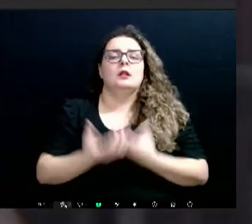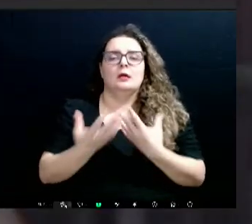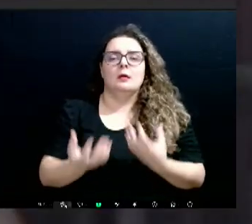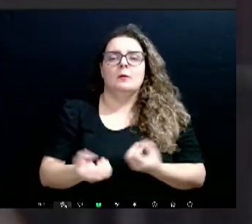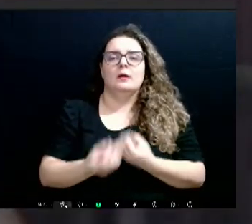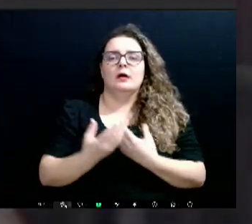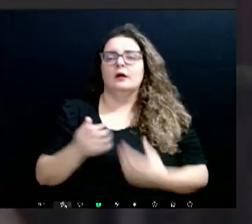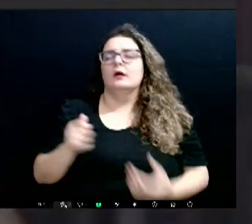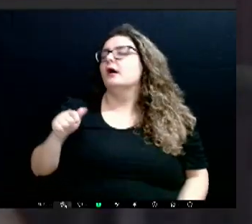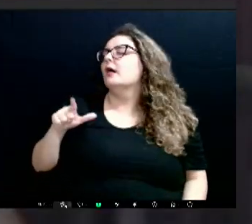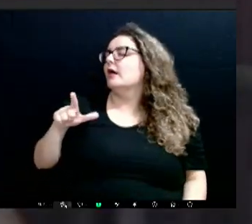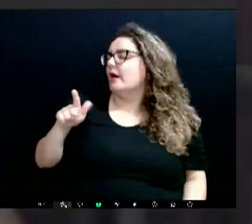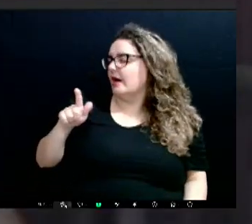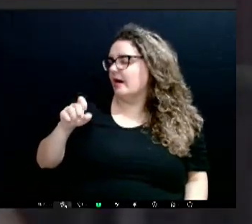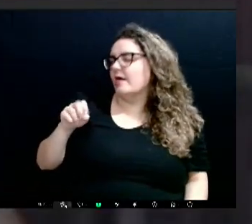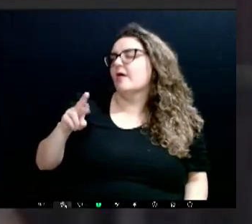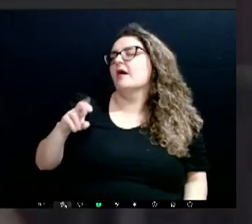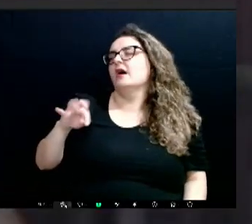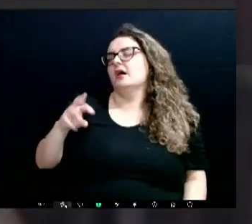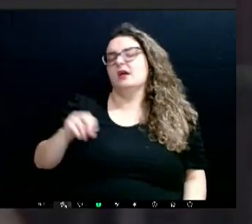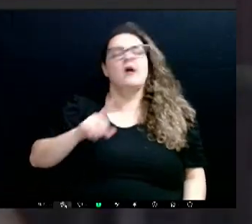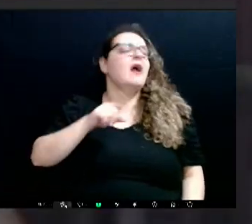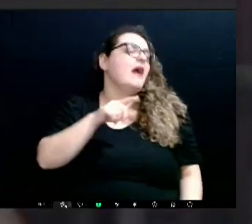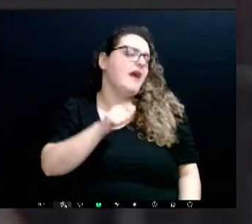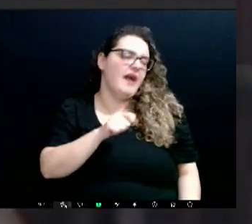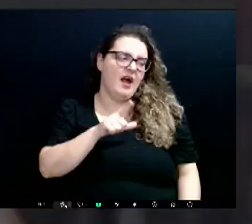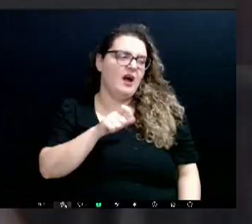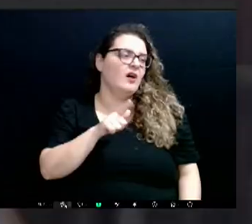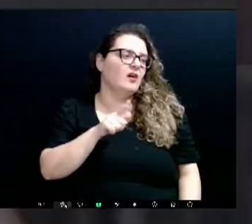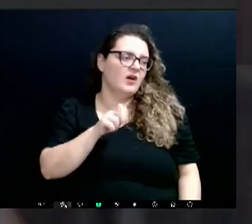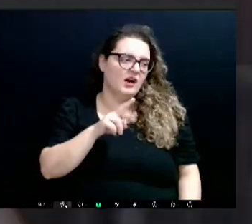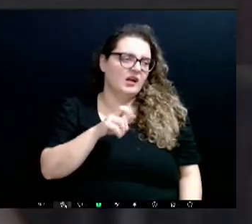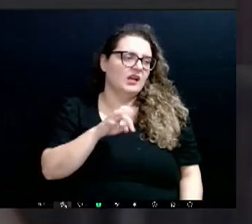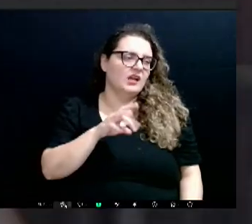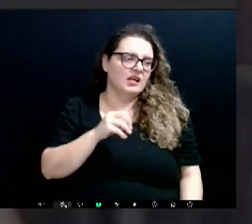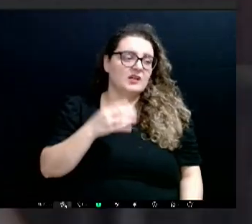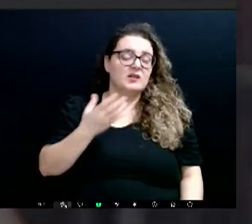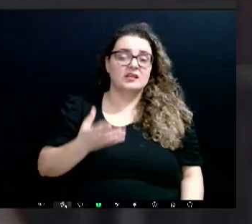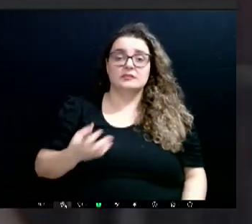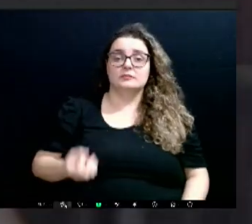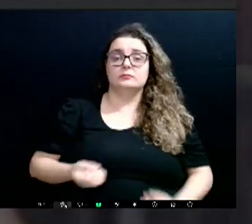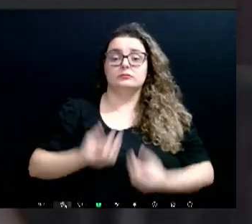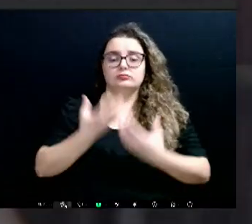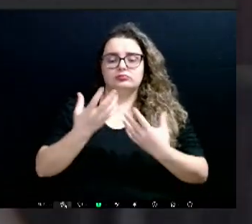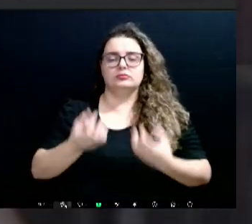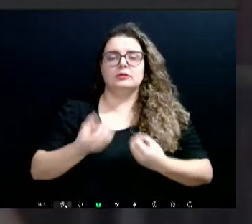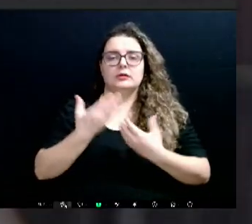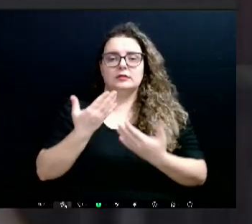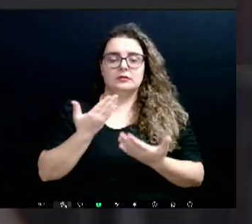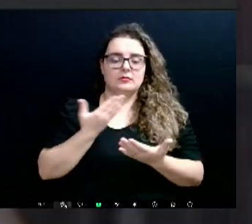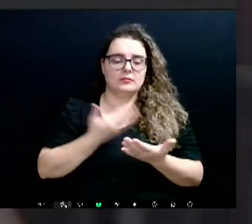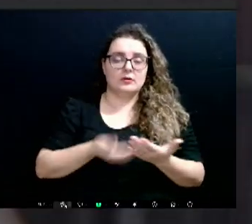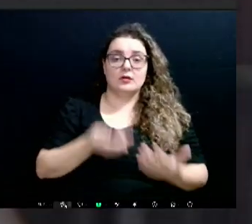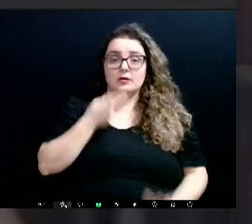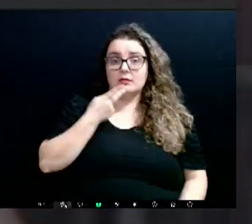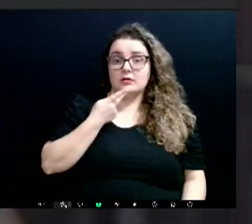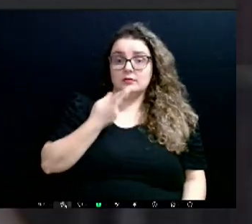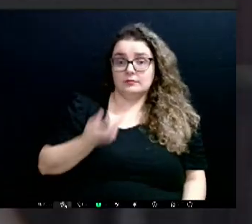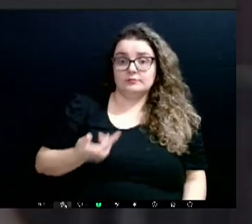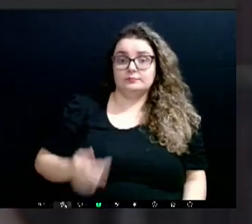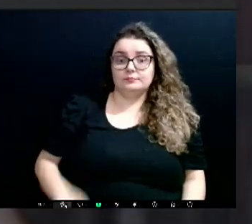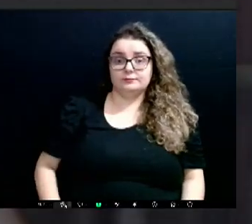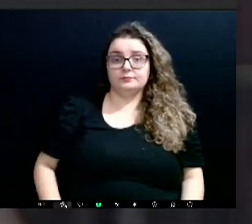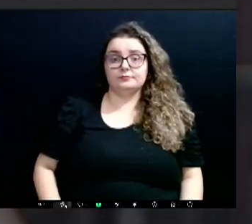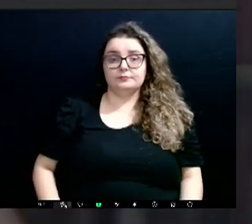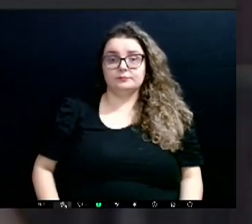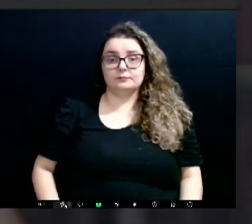os algoritmos, algoritmos, né? É. Então aquilo vai levando, né? E Só você vai. vai. Eu falo que até é